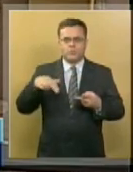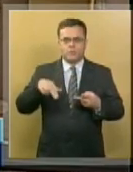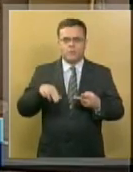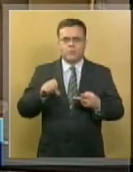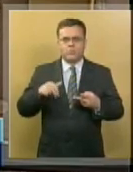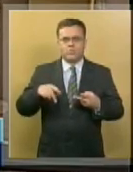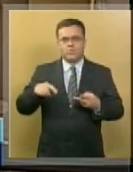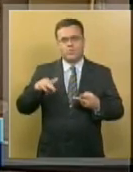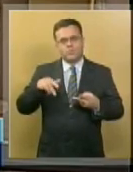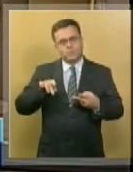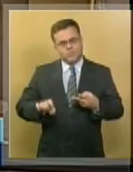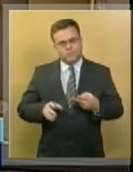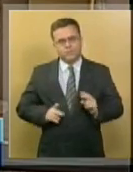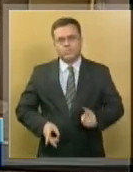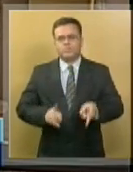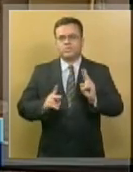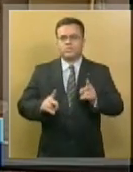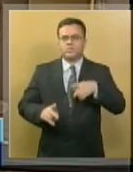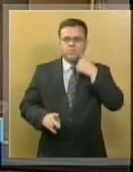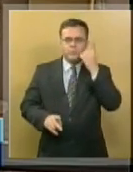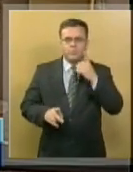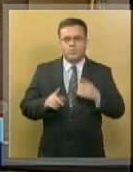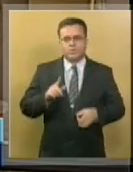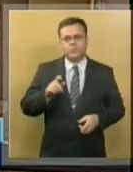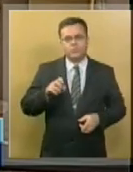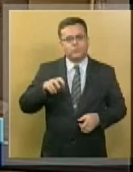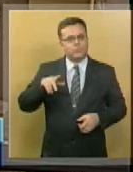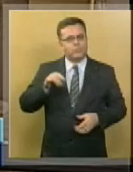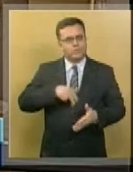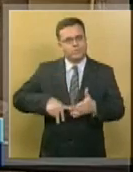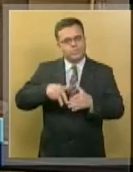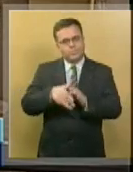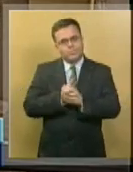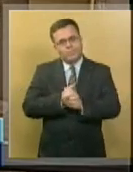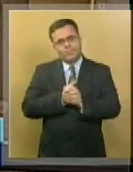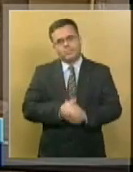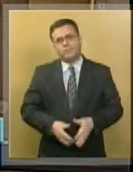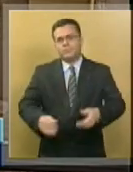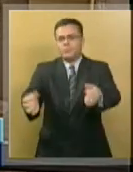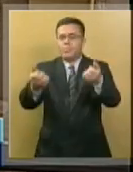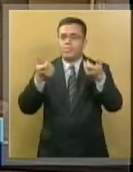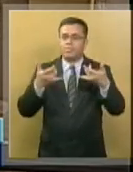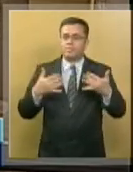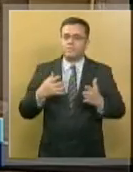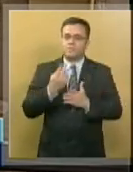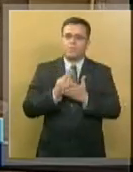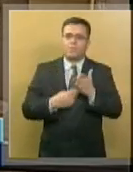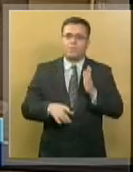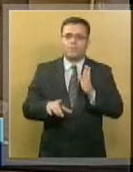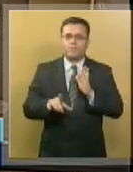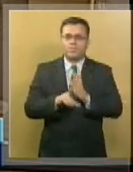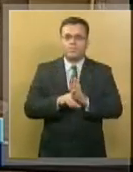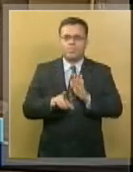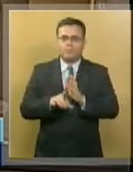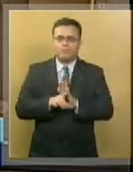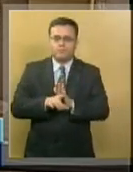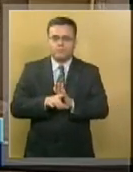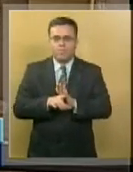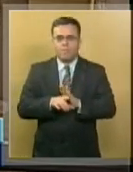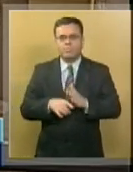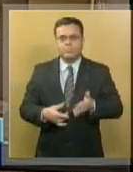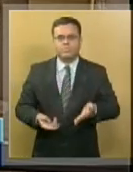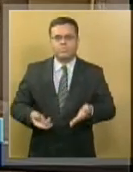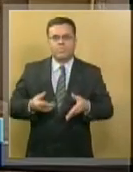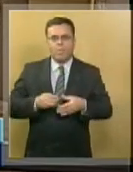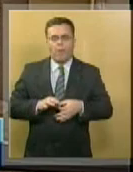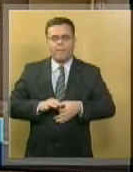Em seguida, o deputado Geógio Passos ocupou a tribuna saudando os presentes e reportou o projeto de lei de autoria do Poder Executivo, autorizando o